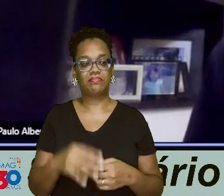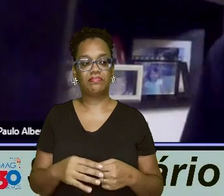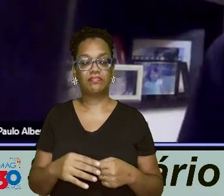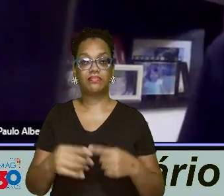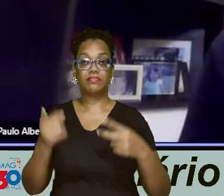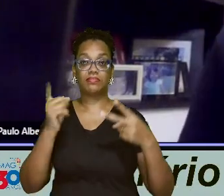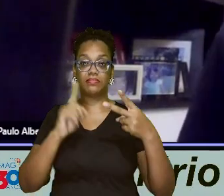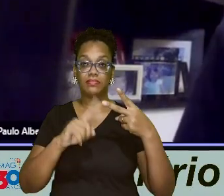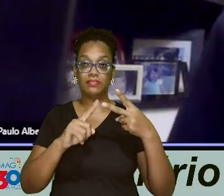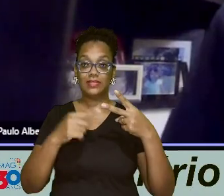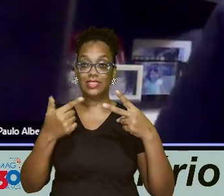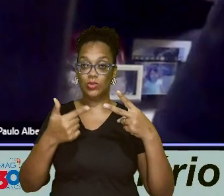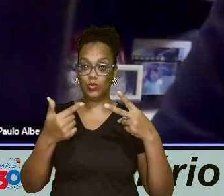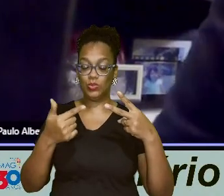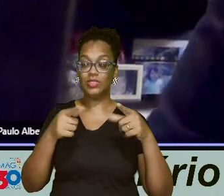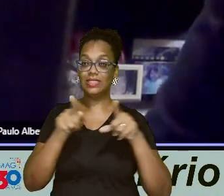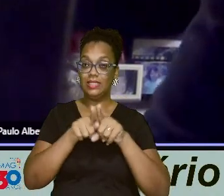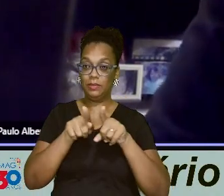dado também